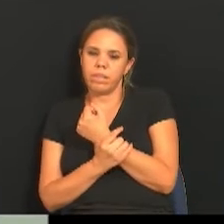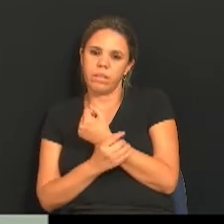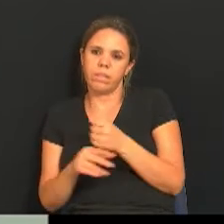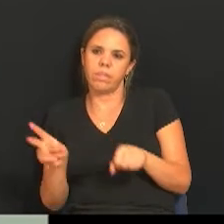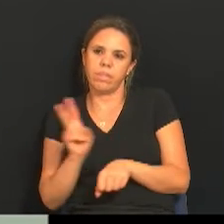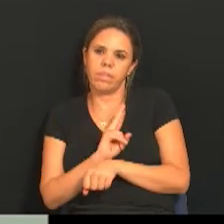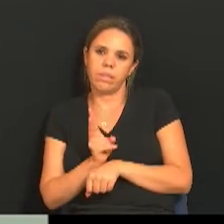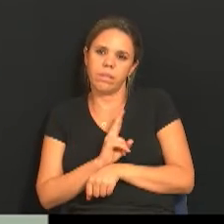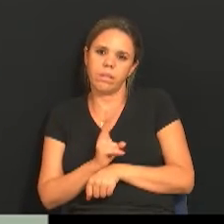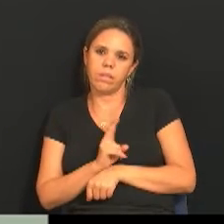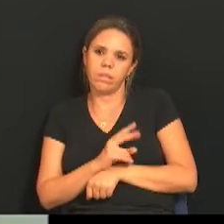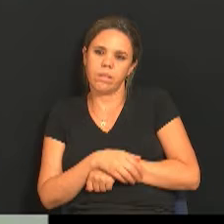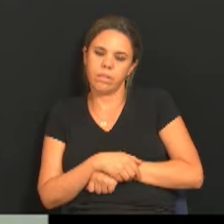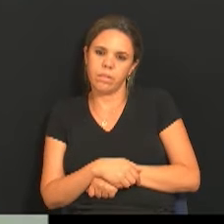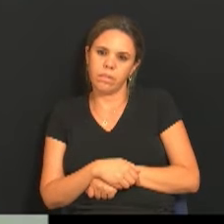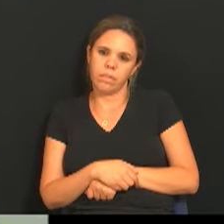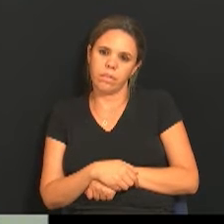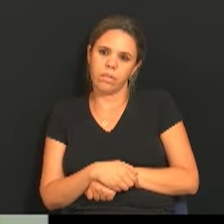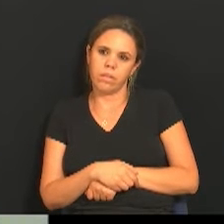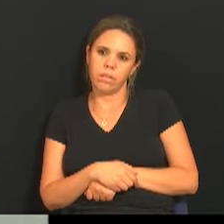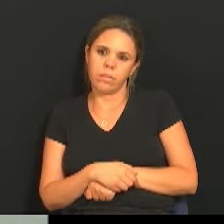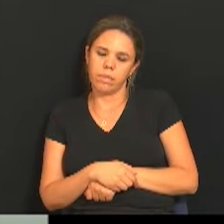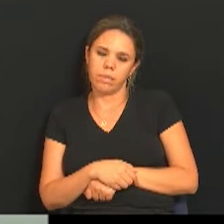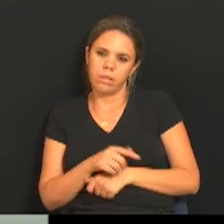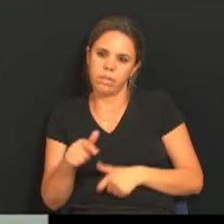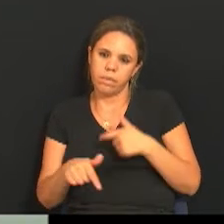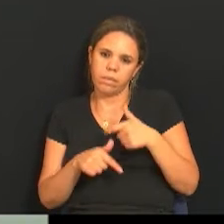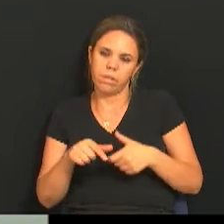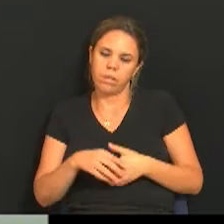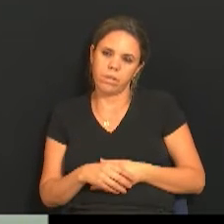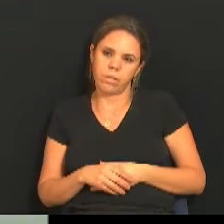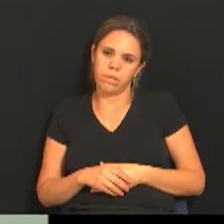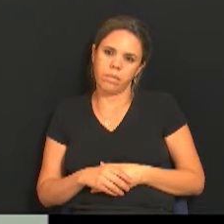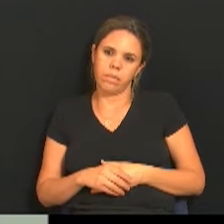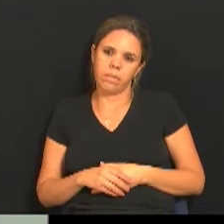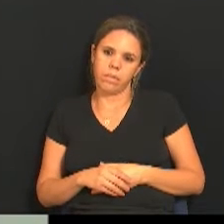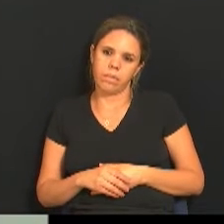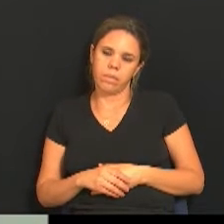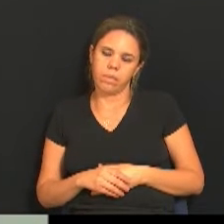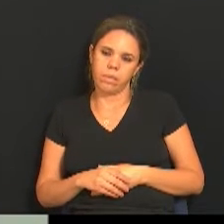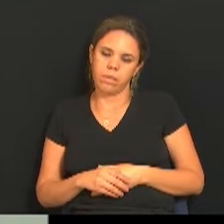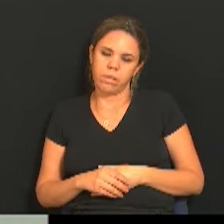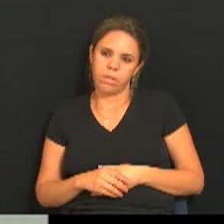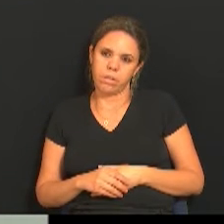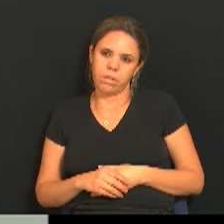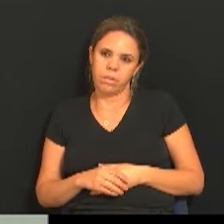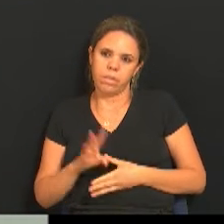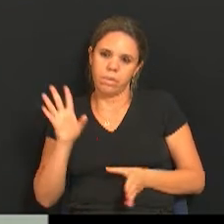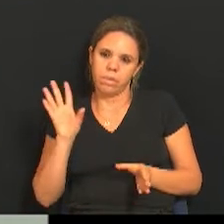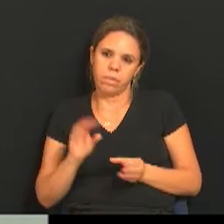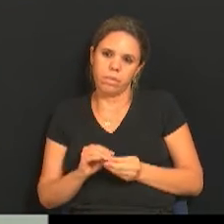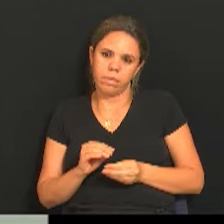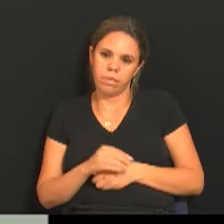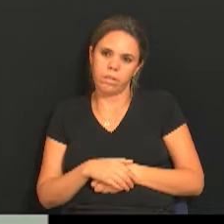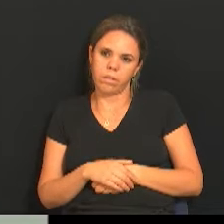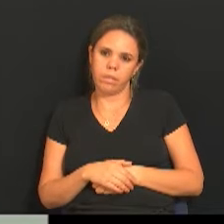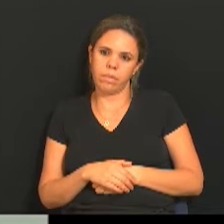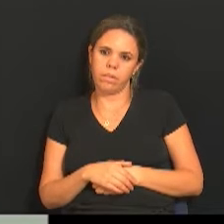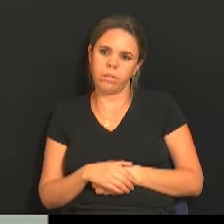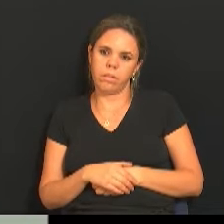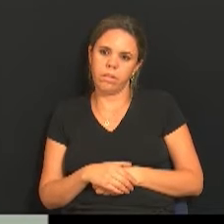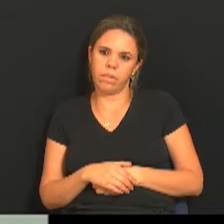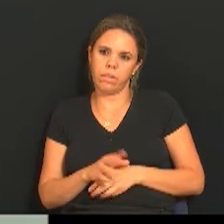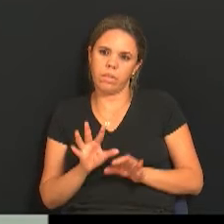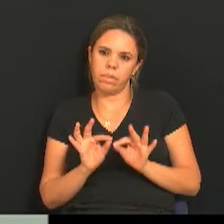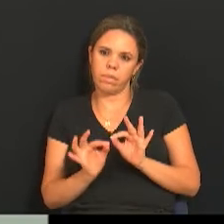sido, assim, eficiente para trabalhar a questão da segurança, presidente. Então, acho que, sim, deixo aqui, acho que já falei demais, né? Ou posso